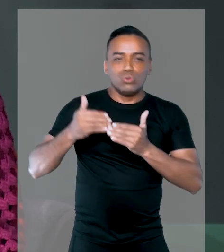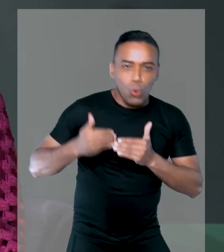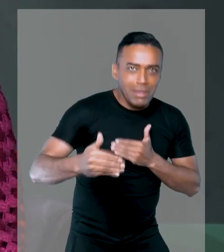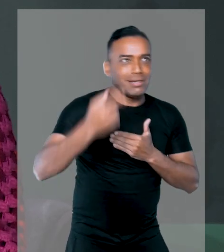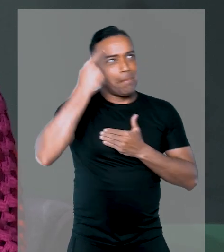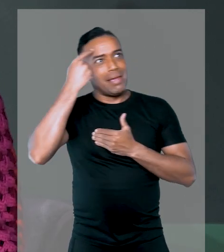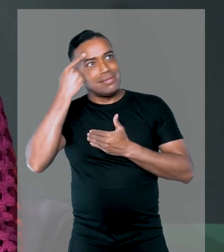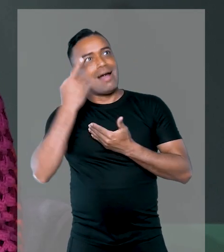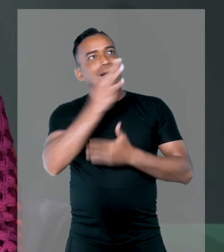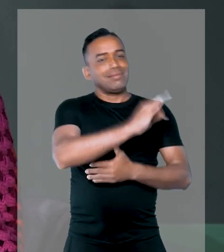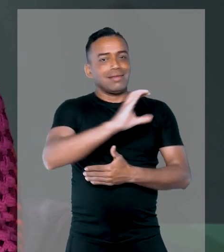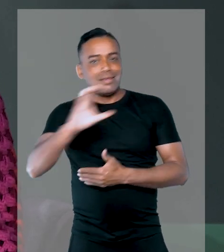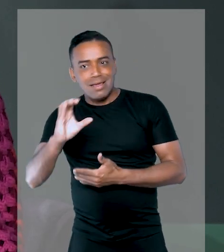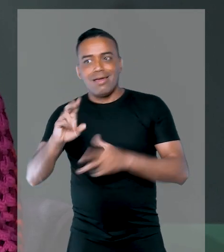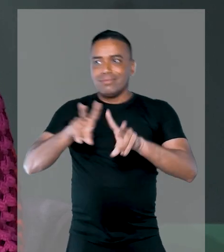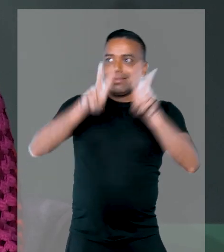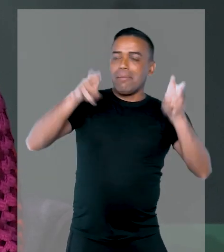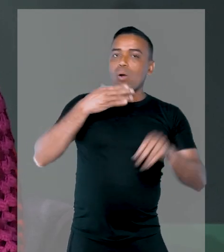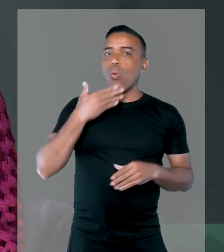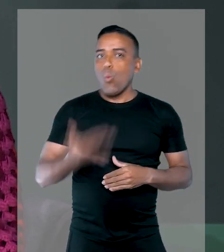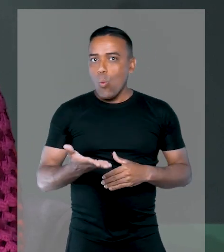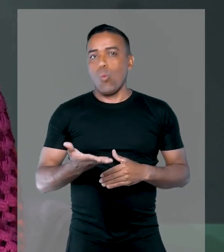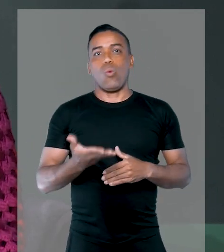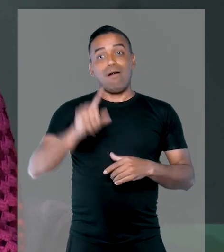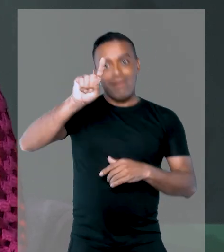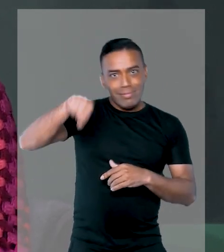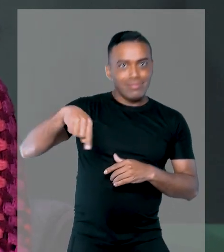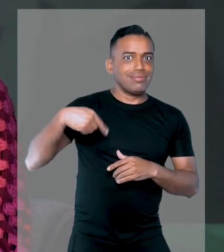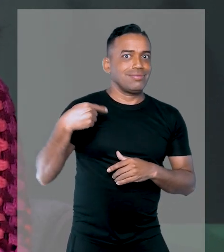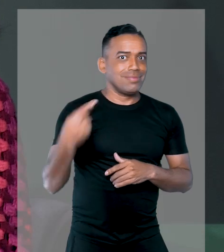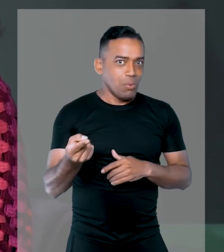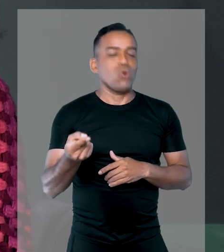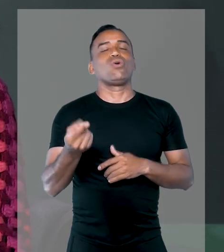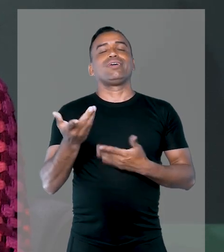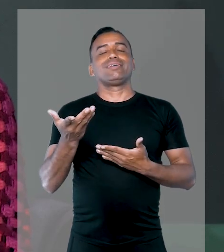começando a pensar no que eu ia fazer no meu TCC, e depois